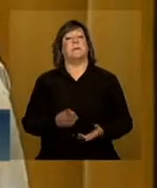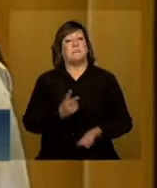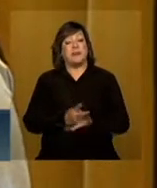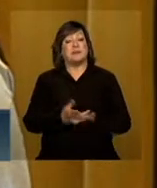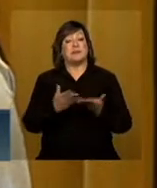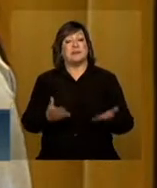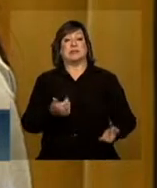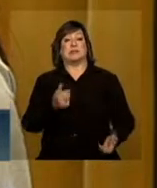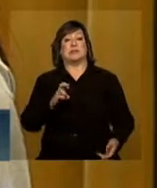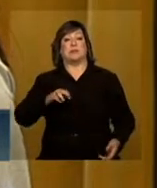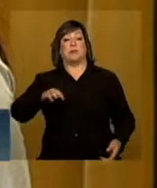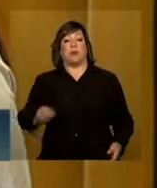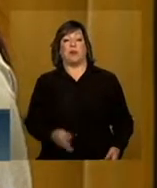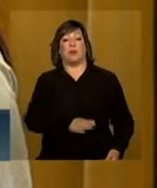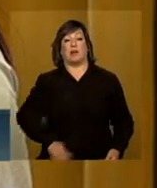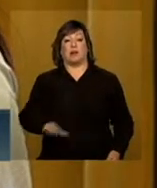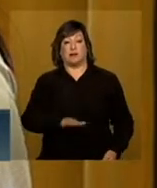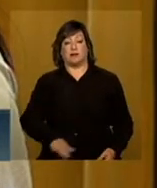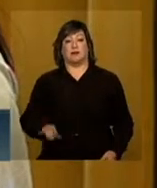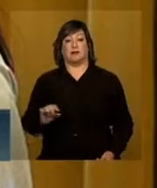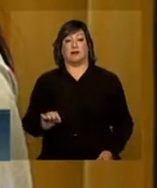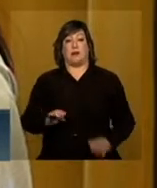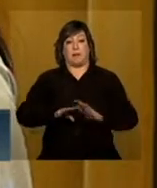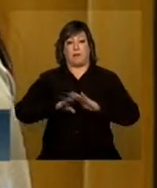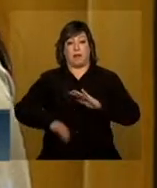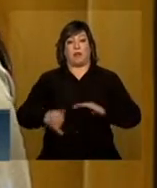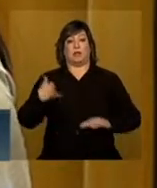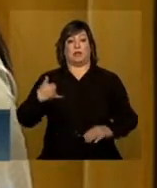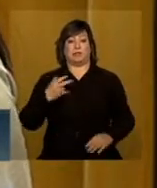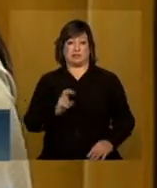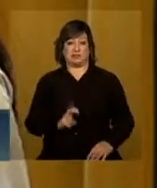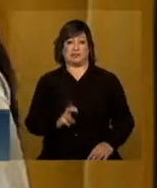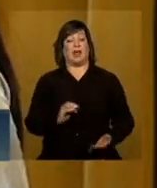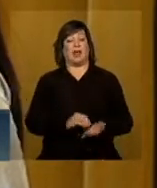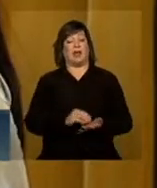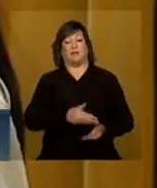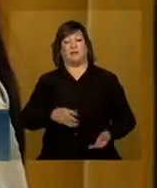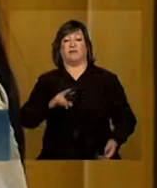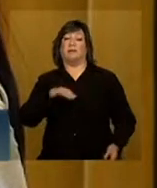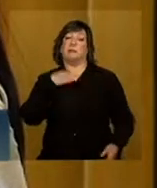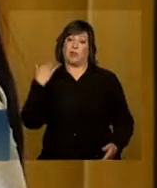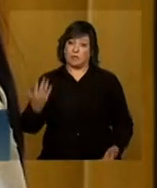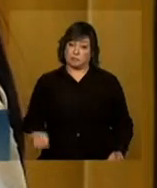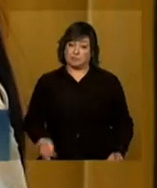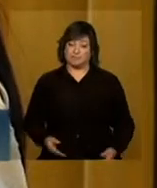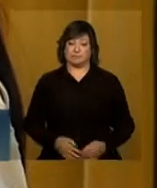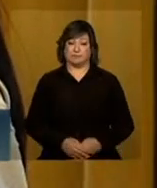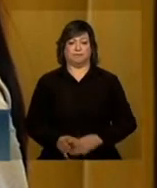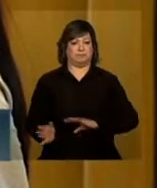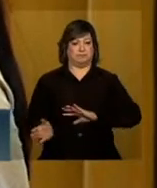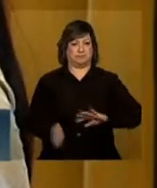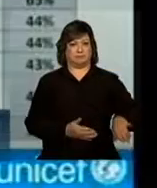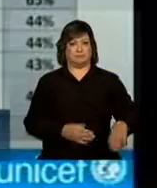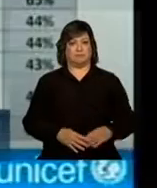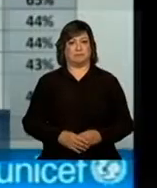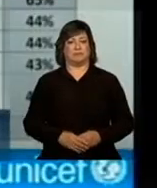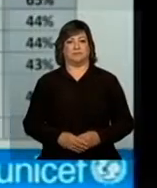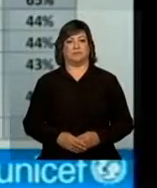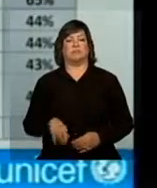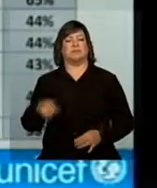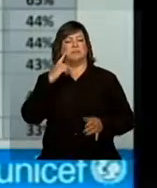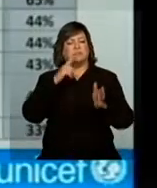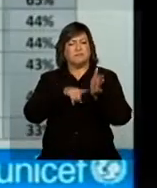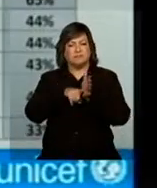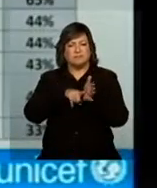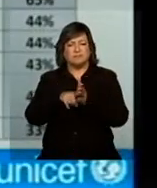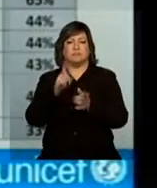milhões de crianças menores de 5 anos que ainda irão morrer. O próximo. Aqui também